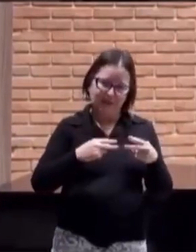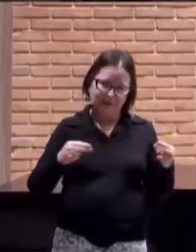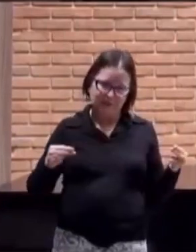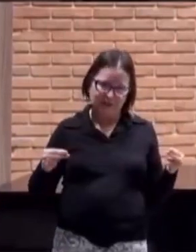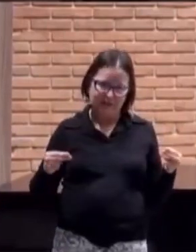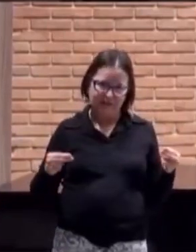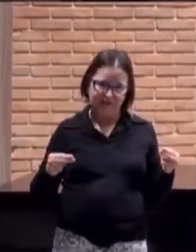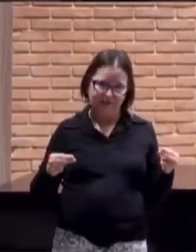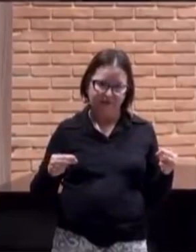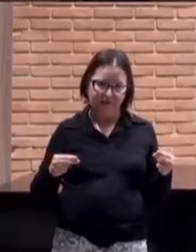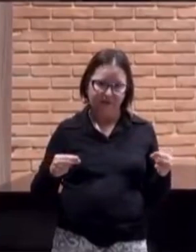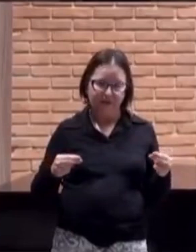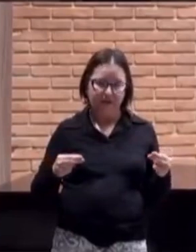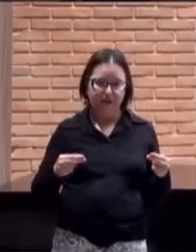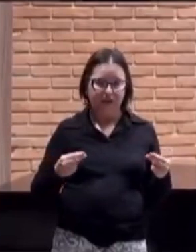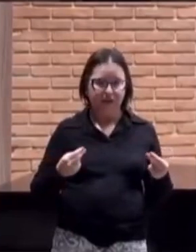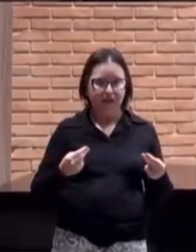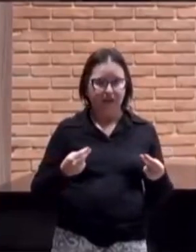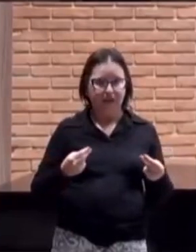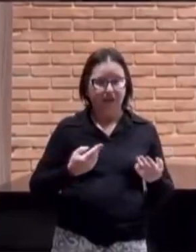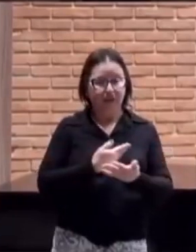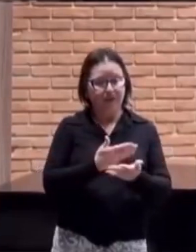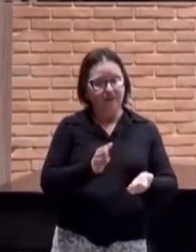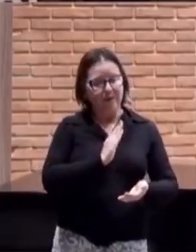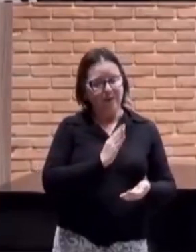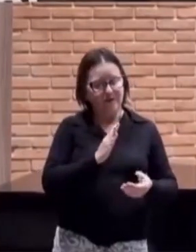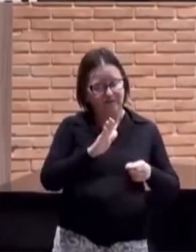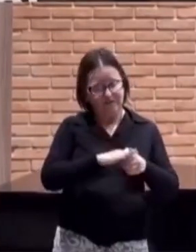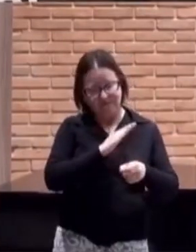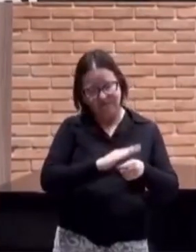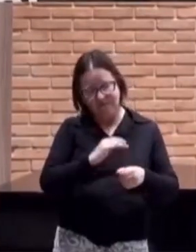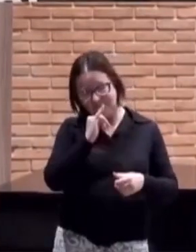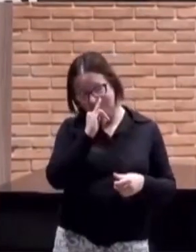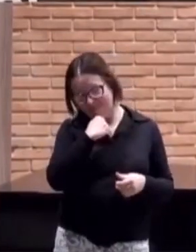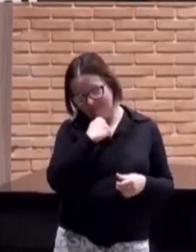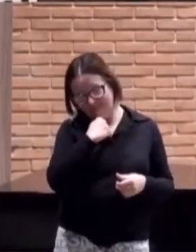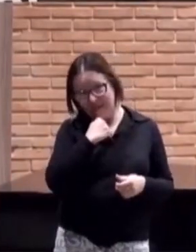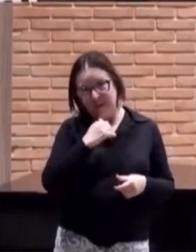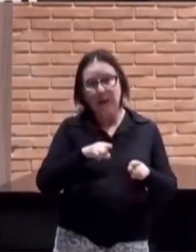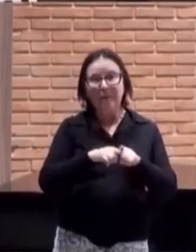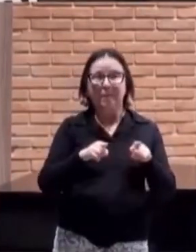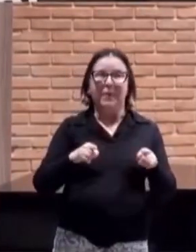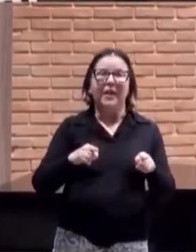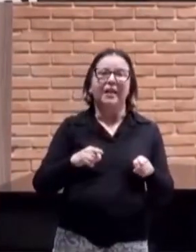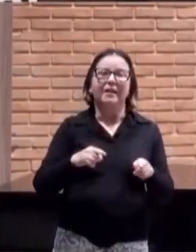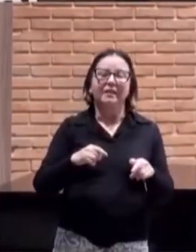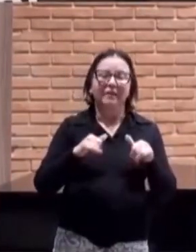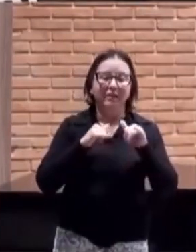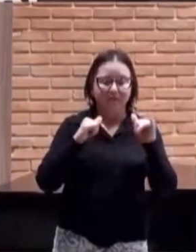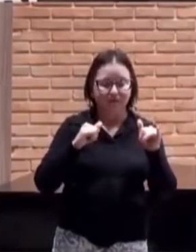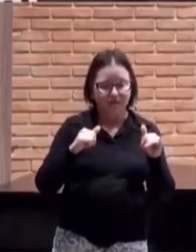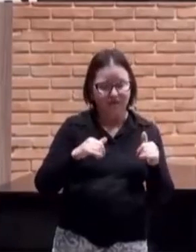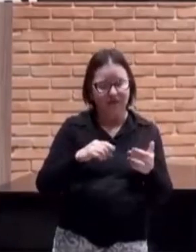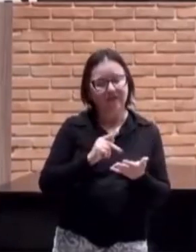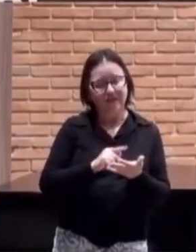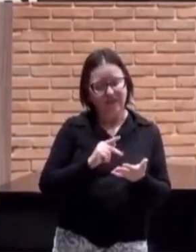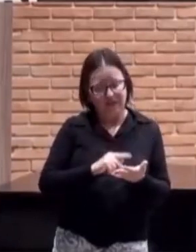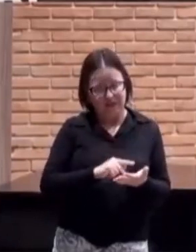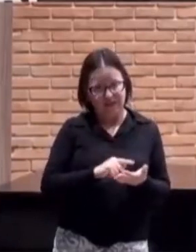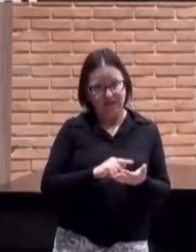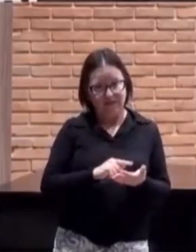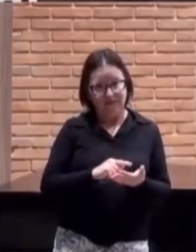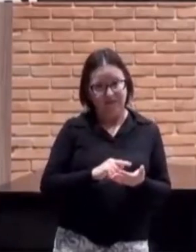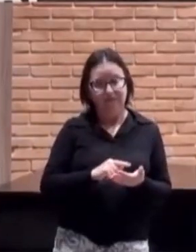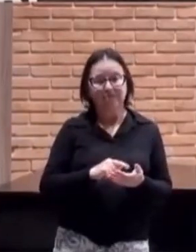a tristeza encheu o vosso coração. Mas eu vos digo a verdade, convém-vos que eu